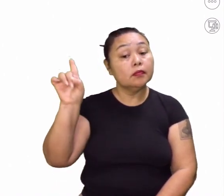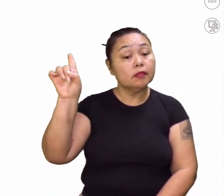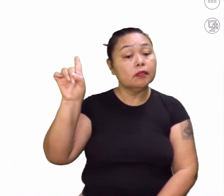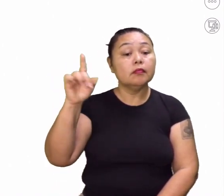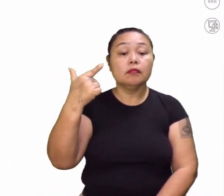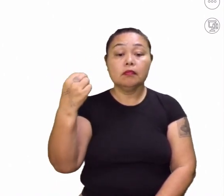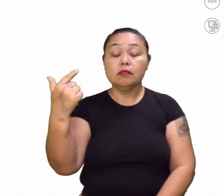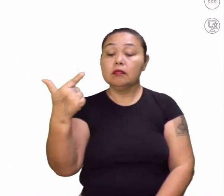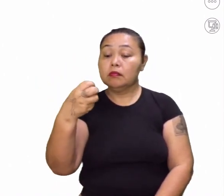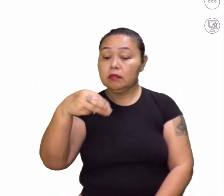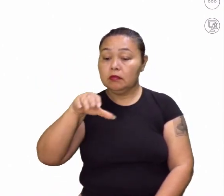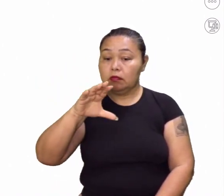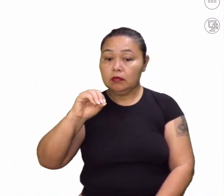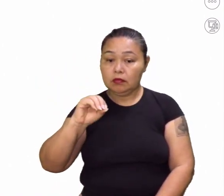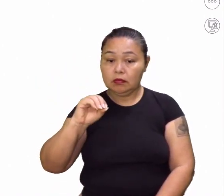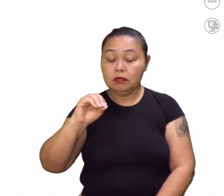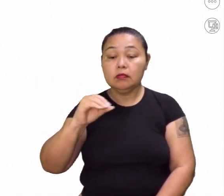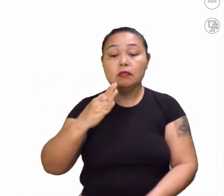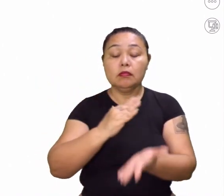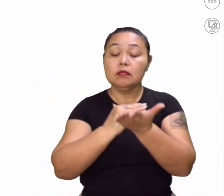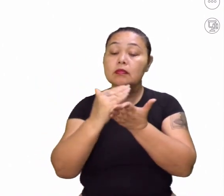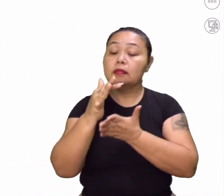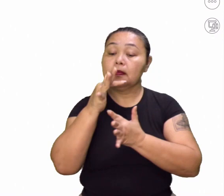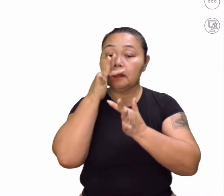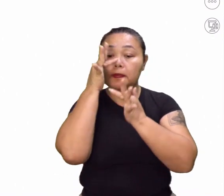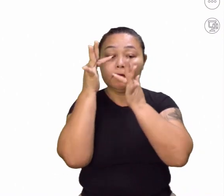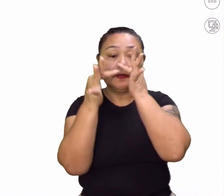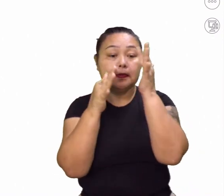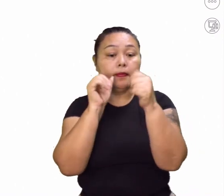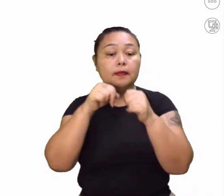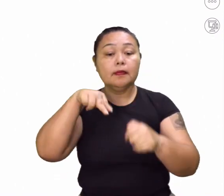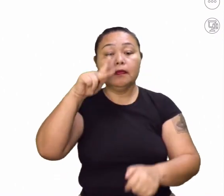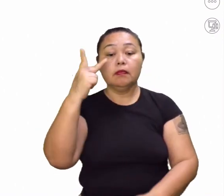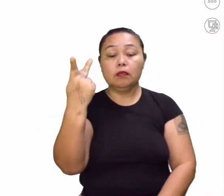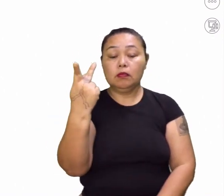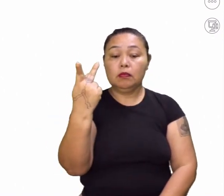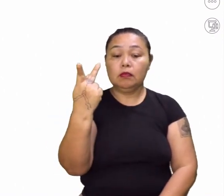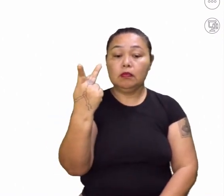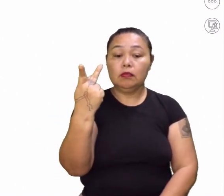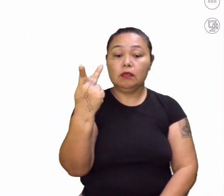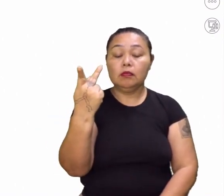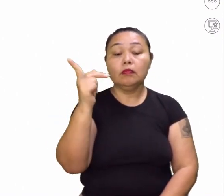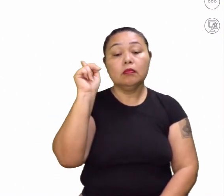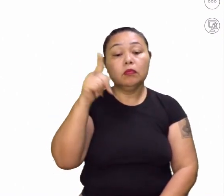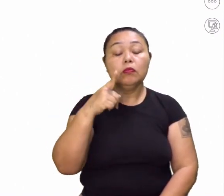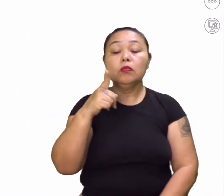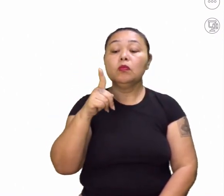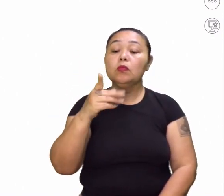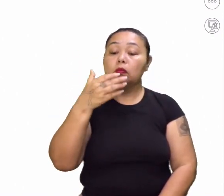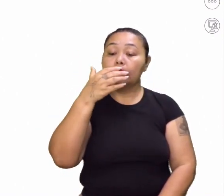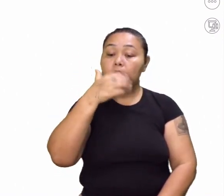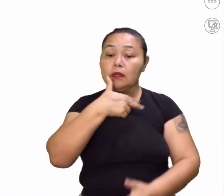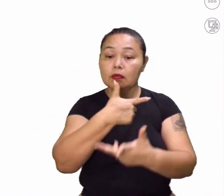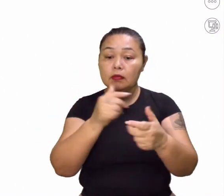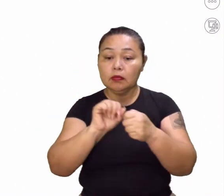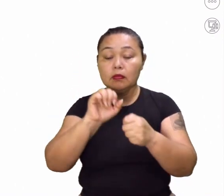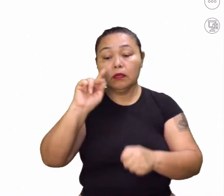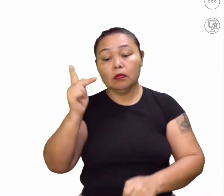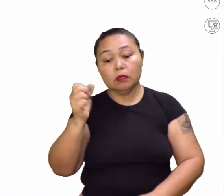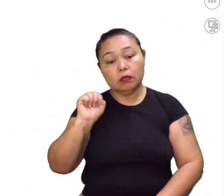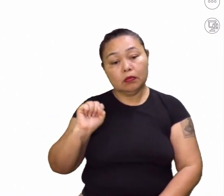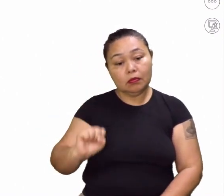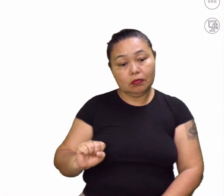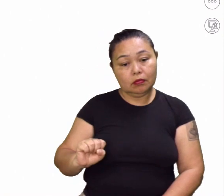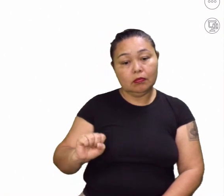De 20 a 21 de março, inicia a primavera do hemisfério norte e do outono no hemisfério